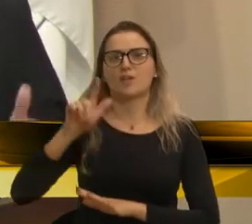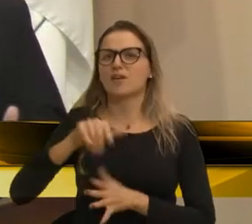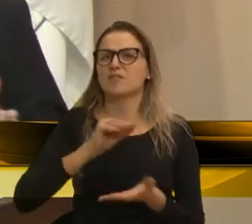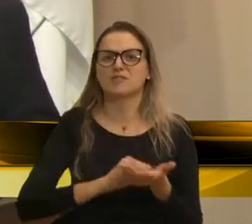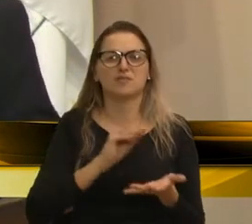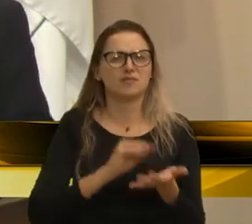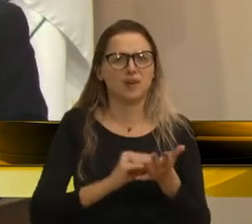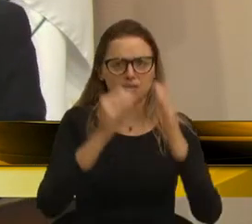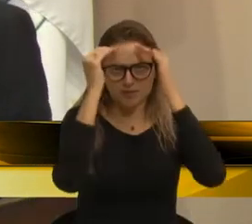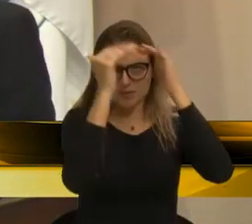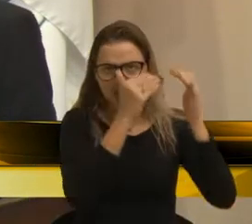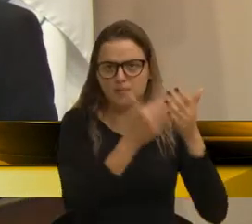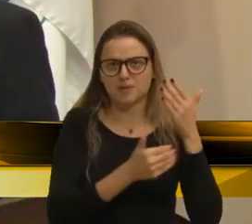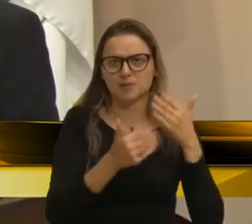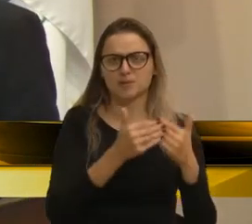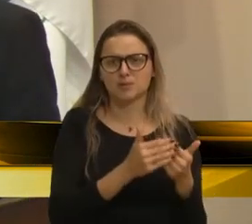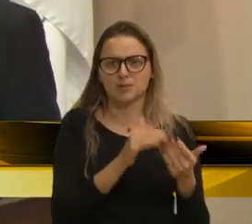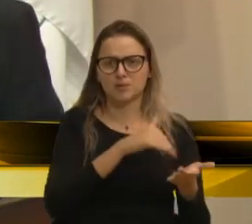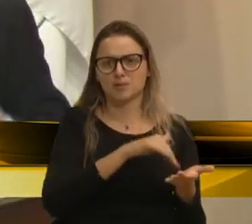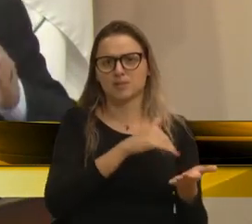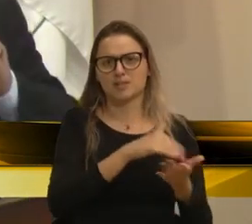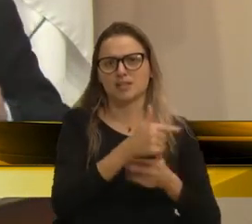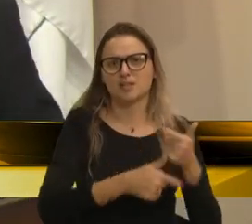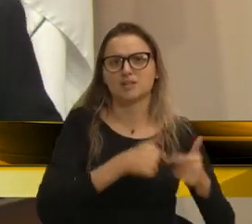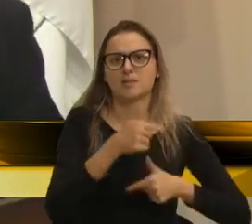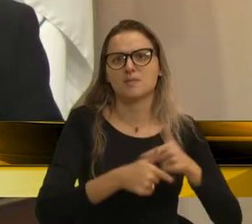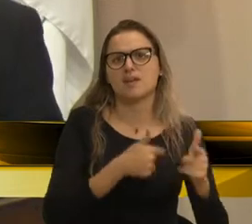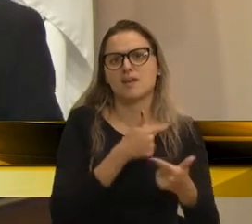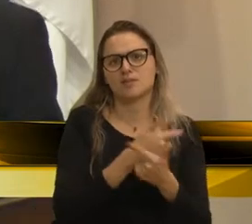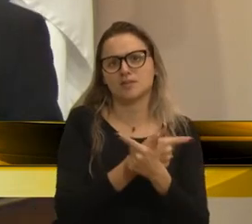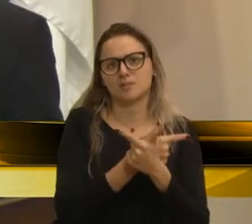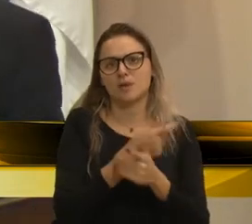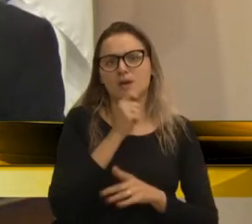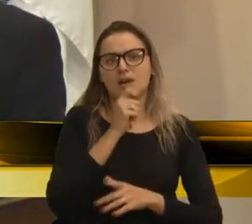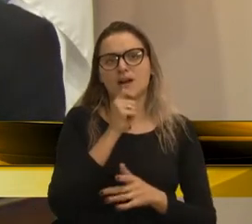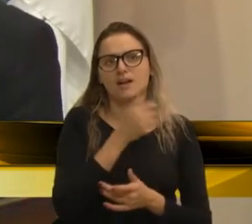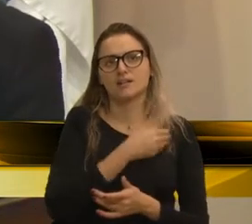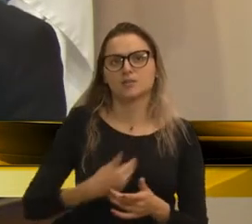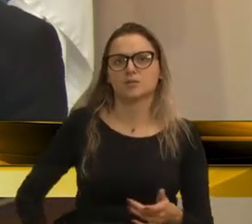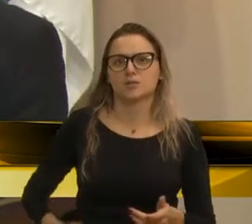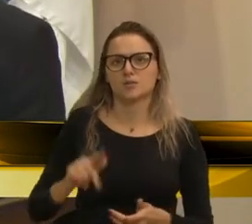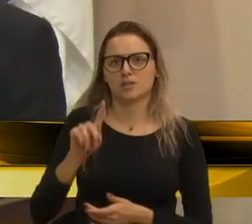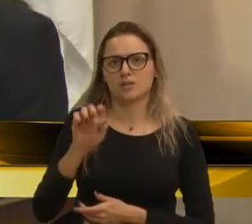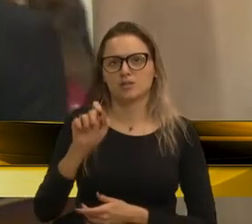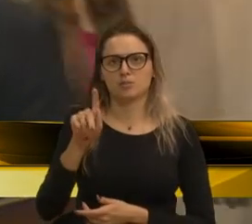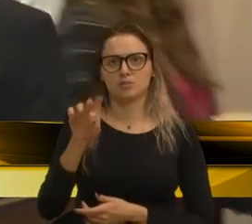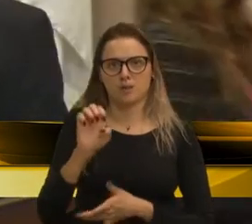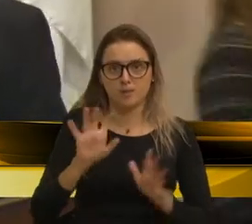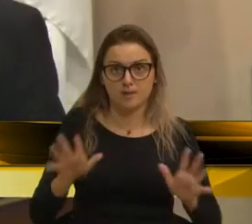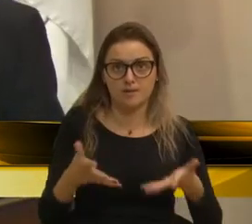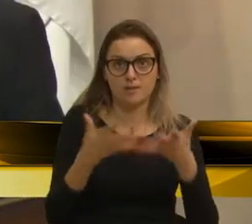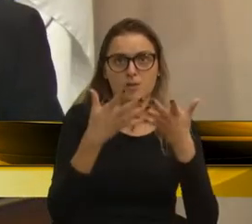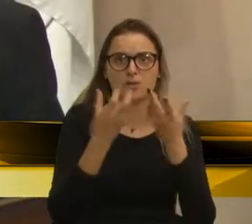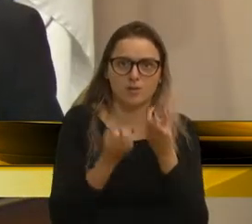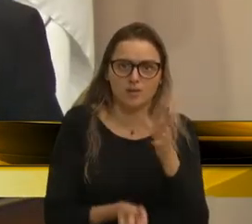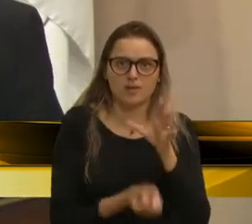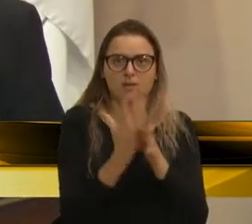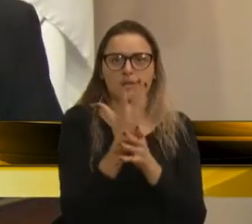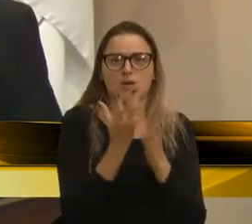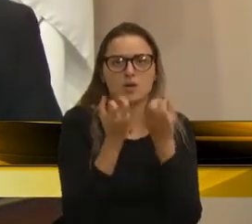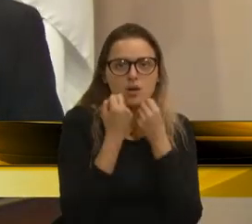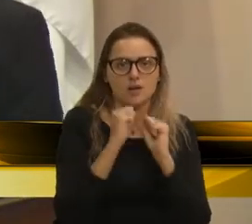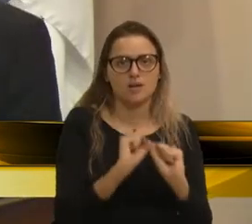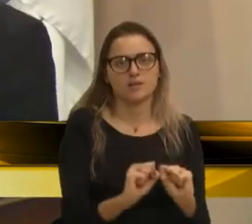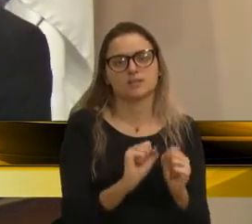os secretários que até aqui vieram trabalhando pela SMEL, desde a época do governo Pepe Vargas, que foi quem fomentou, criou a Secretaria Municipal de Esporte e